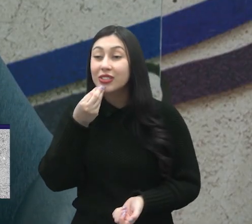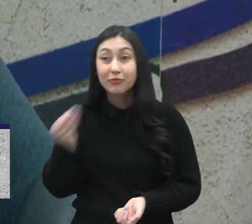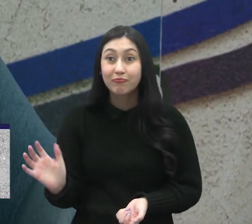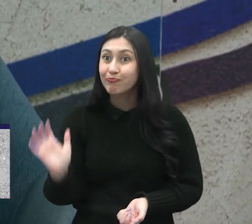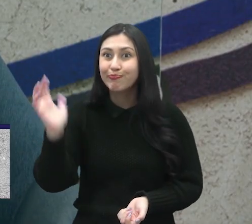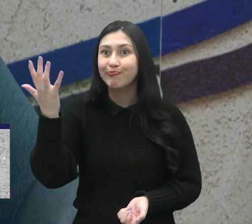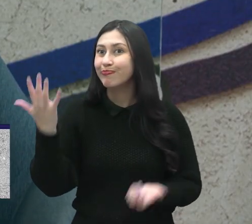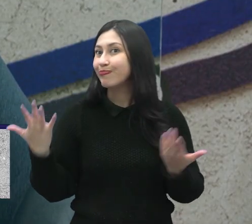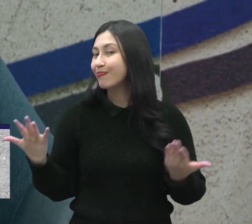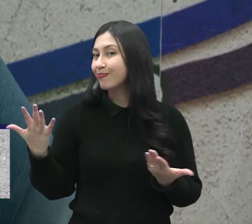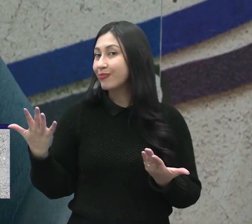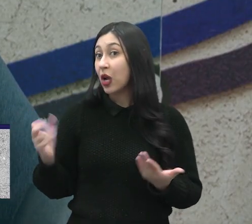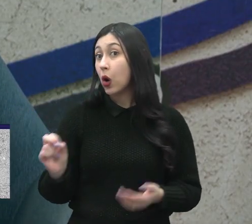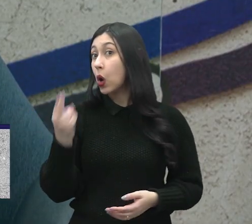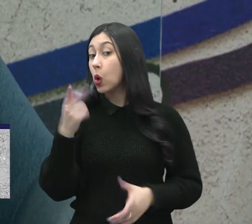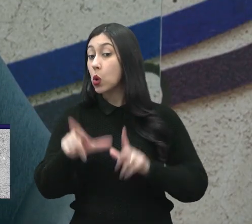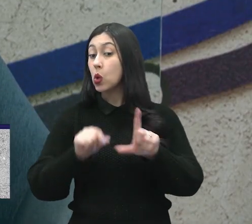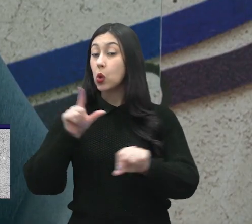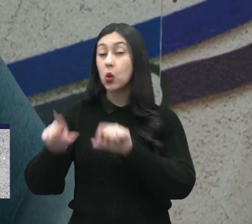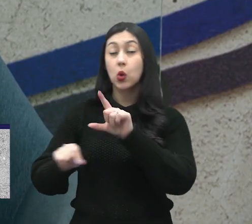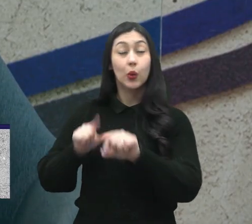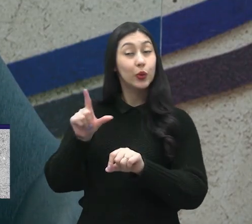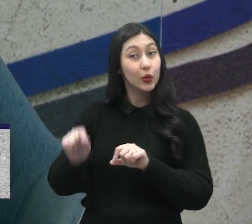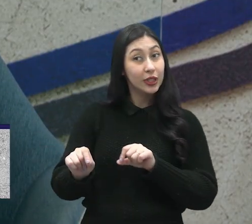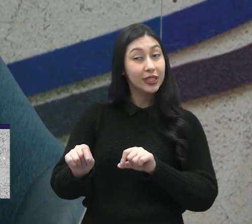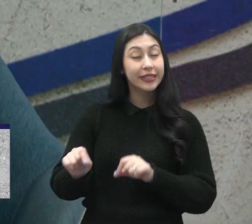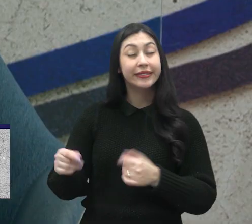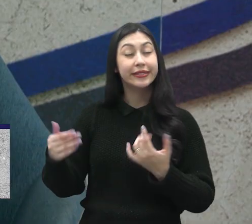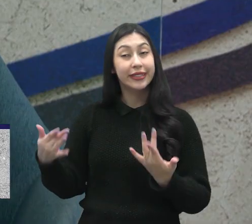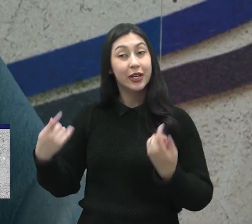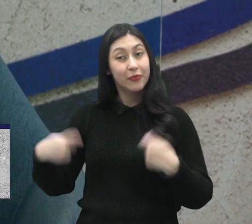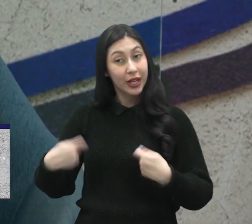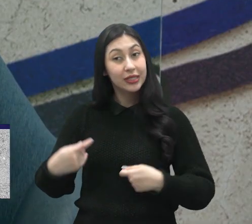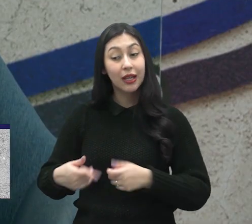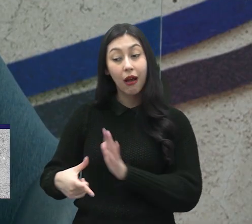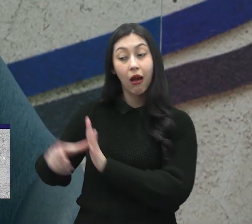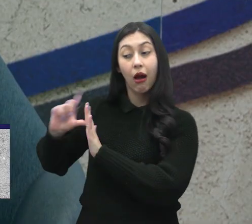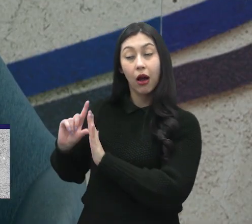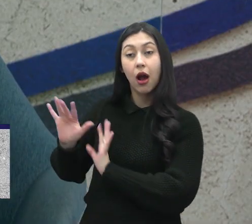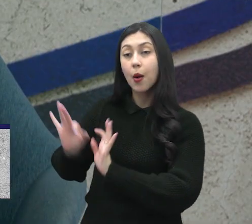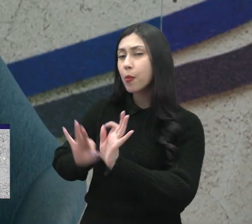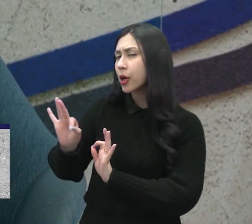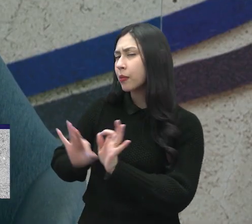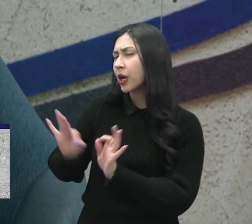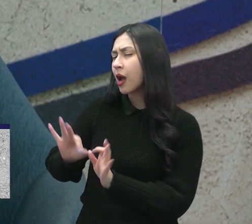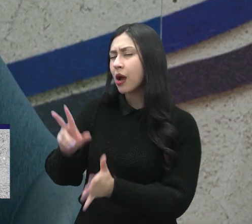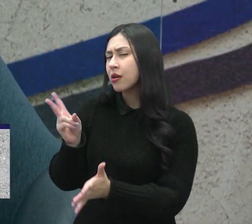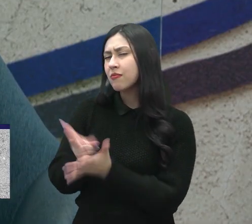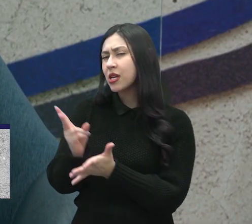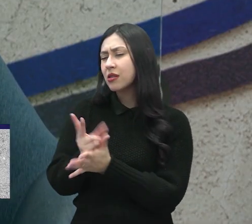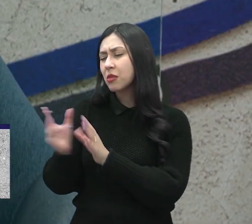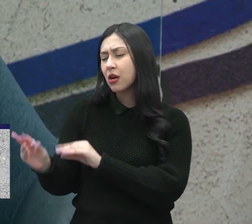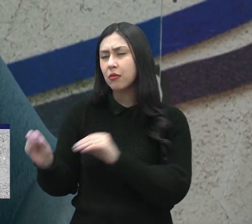um programa ali interno de seleção. Então a gente tem que sempre se preparar antes, até para essa transição,